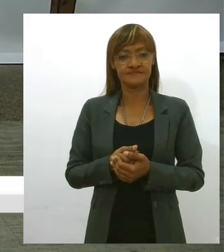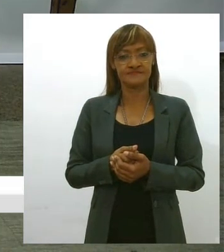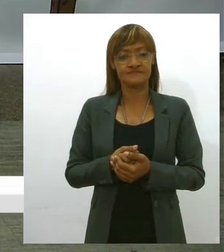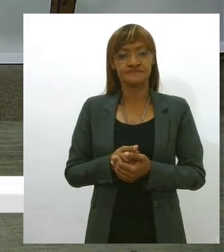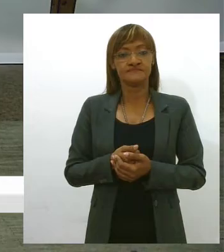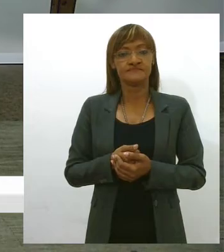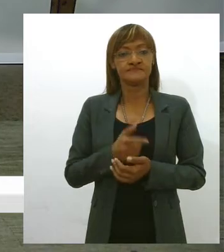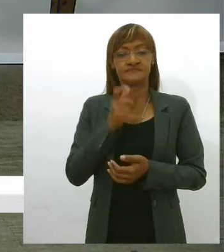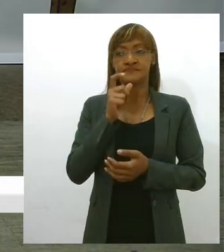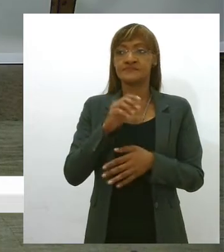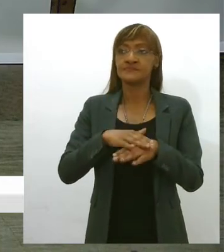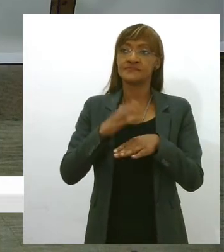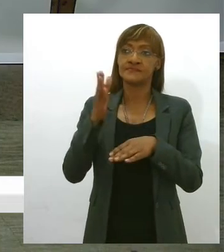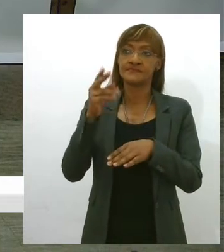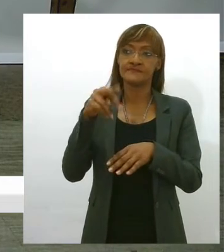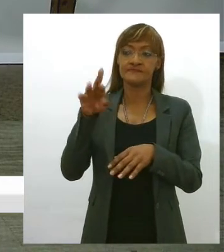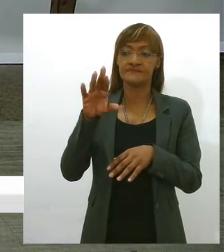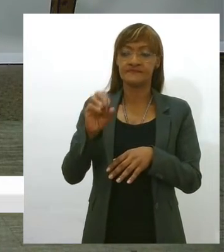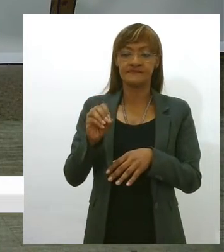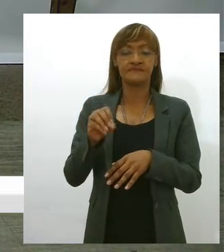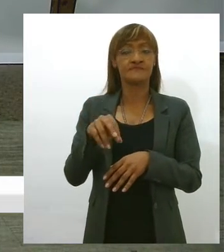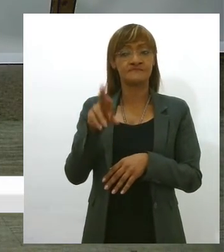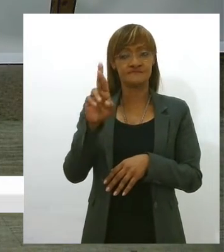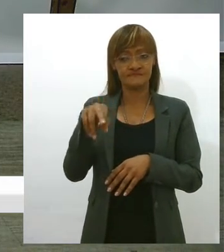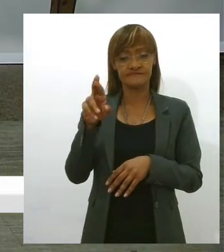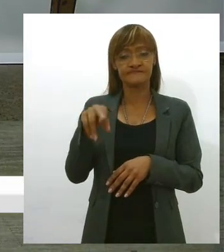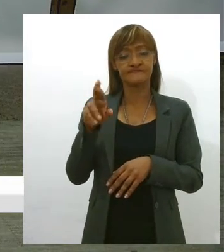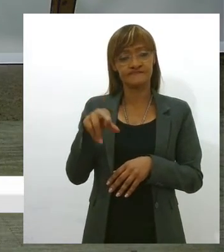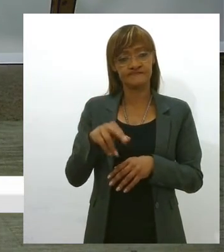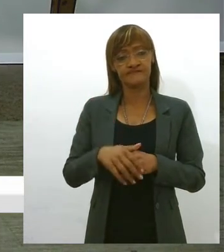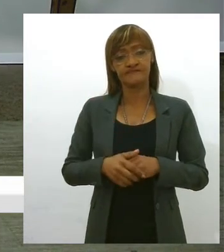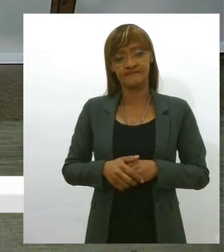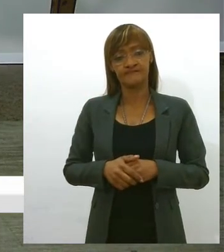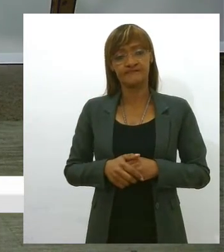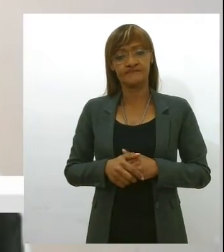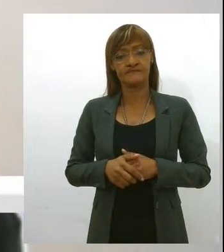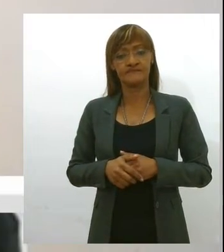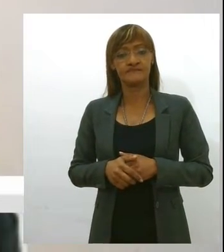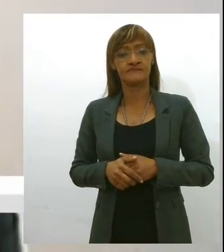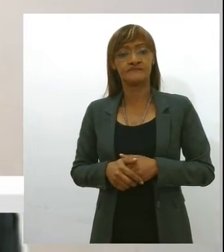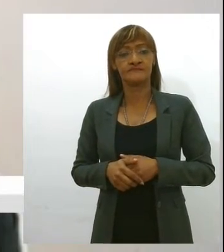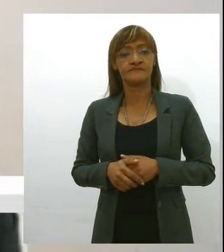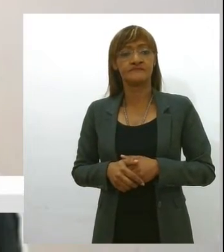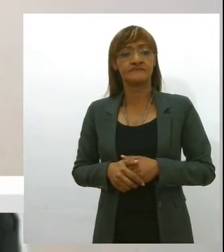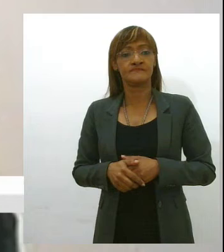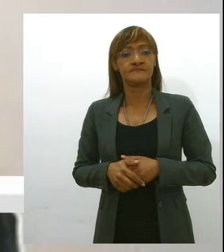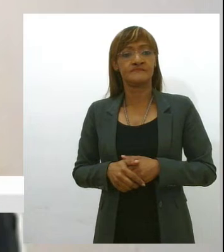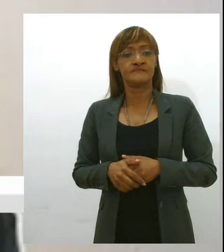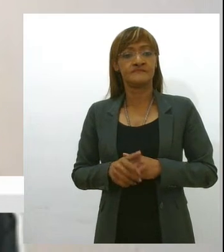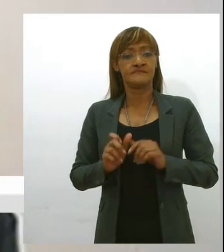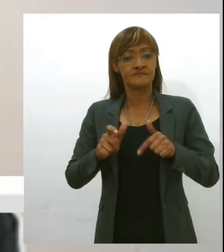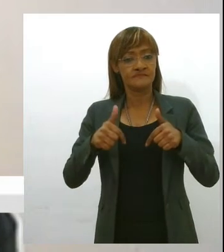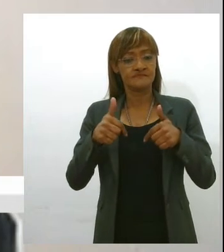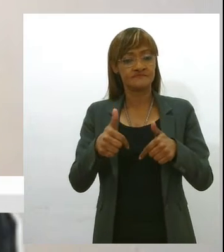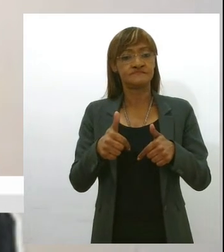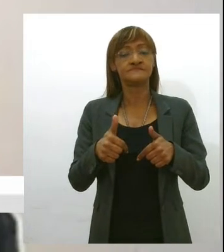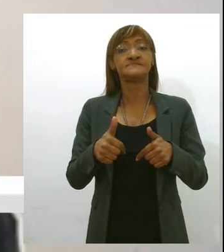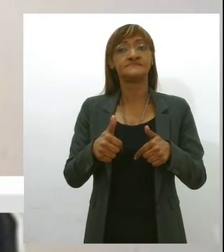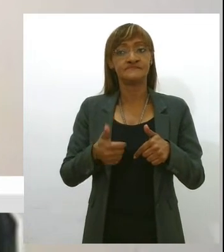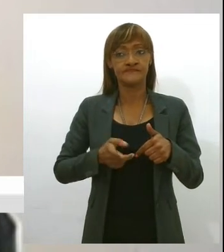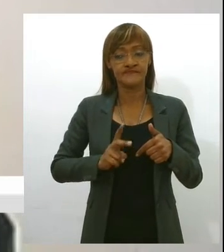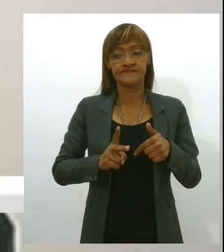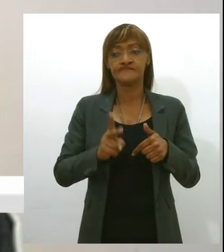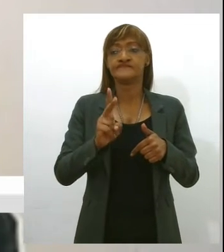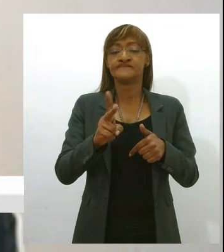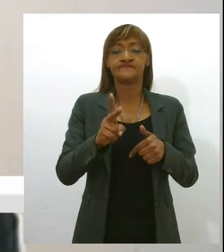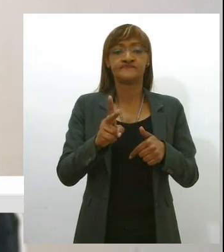Eu concordo também, assim, eu acho que o desafio está sendo mesmo a gente mudar o foco